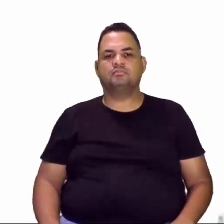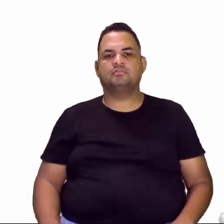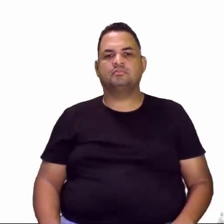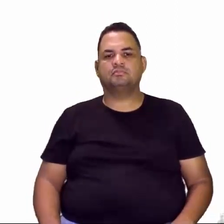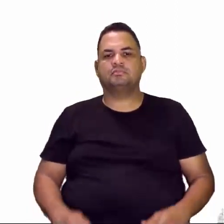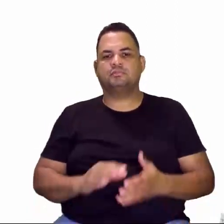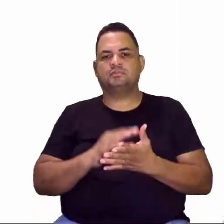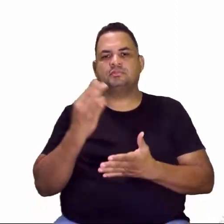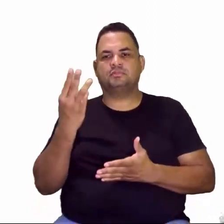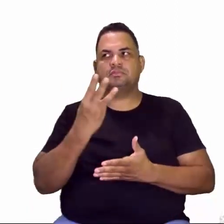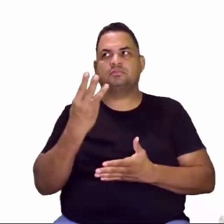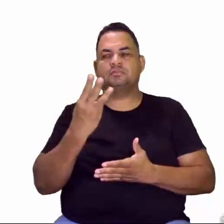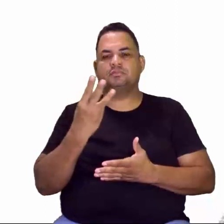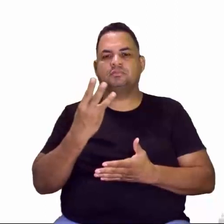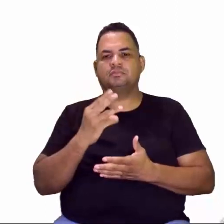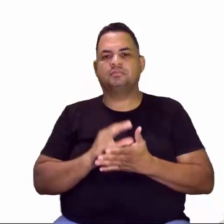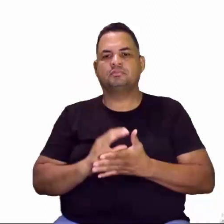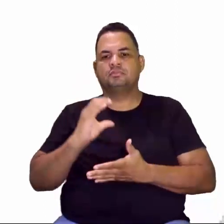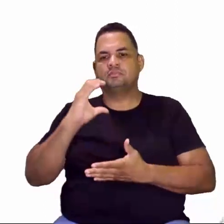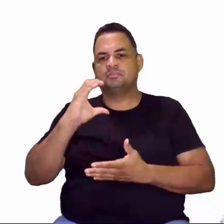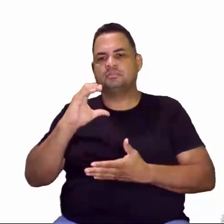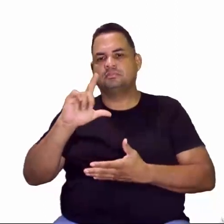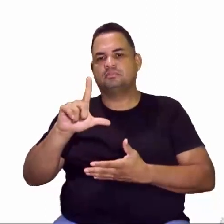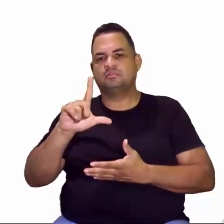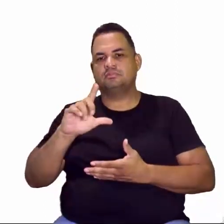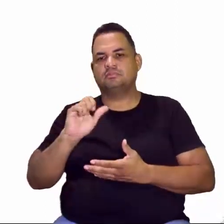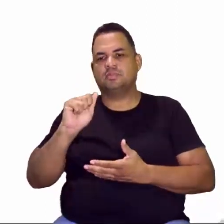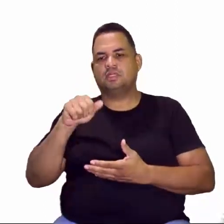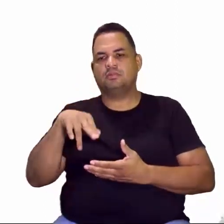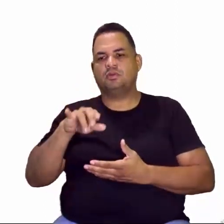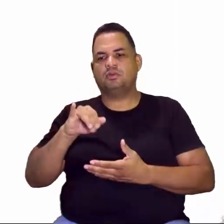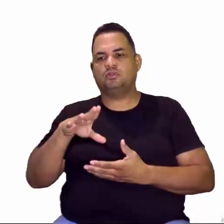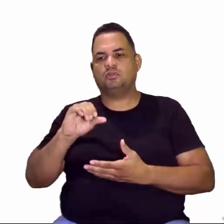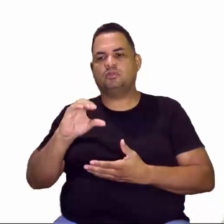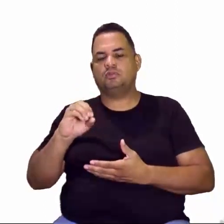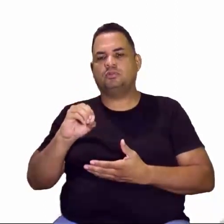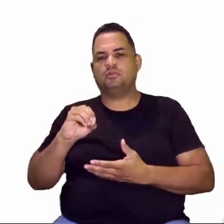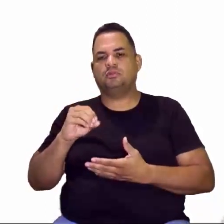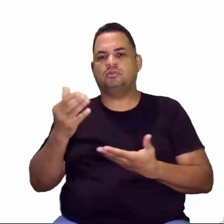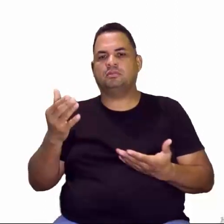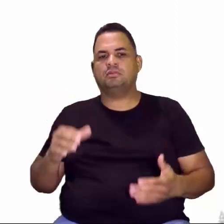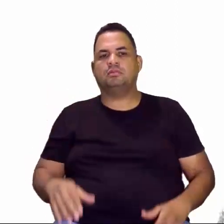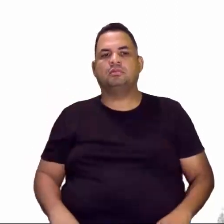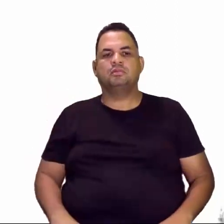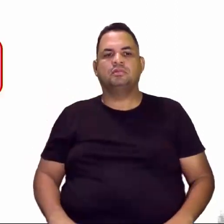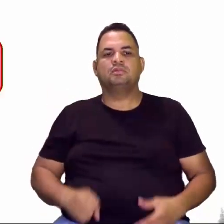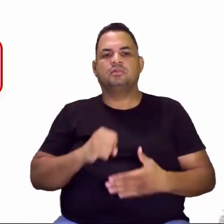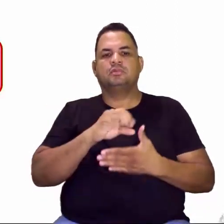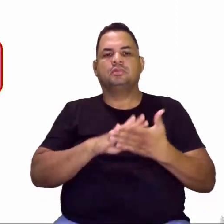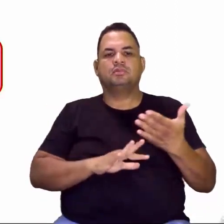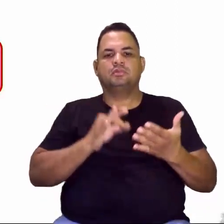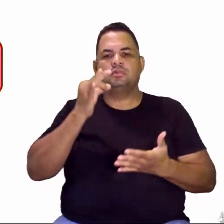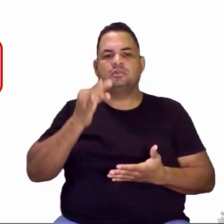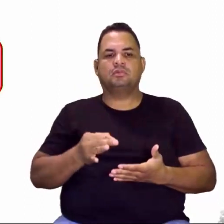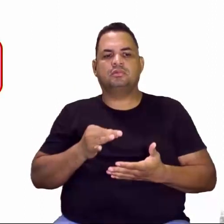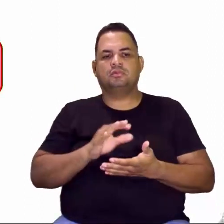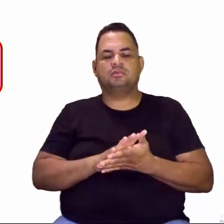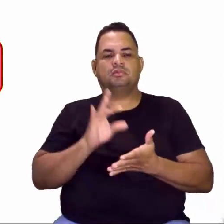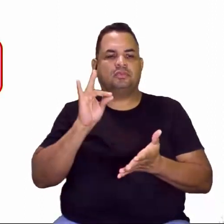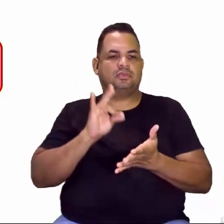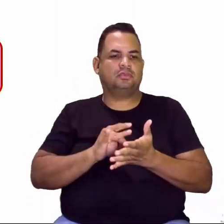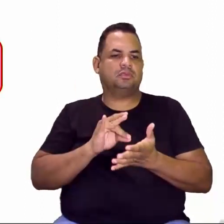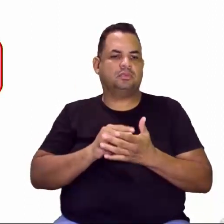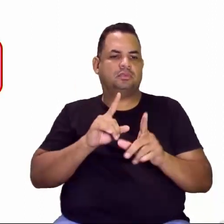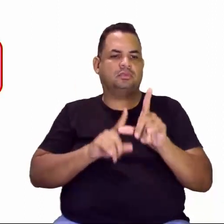E o nosso terceiro aqui é o cloreto de amônio. Então, a alternativa correta, de